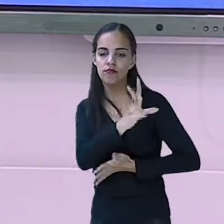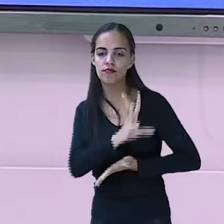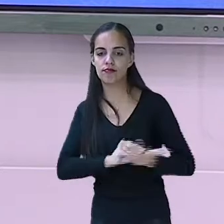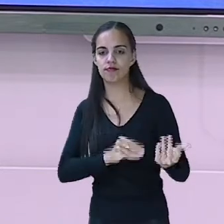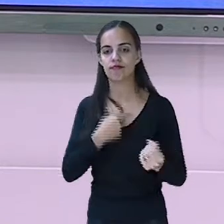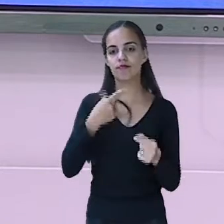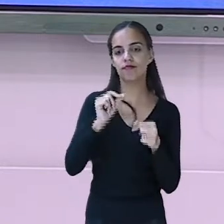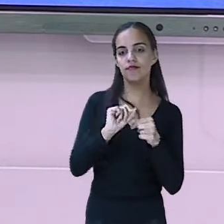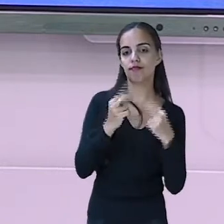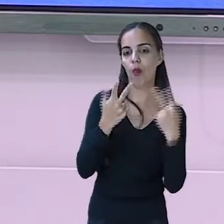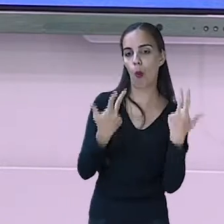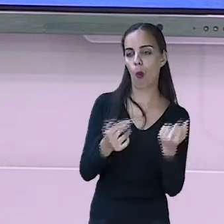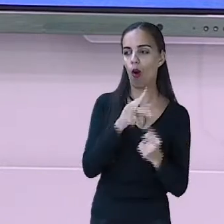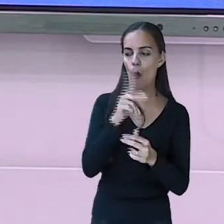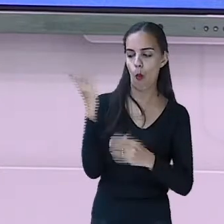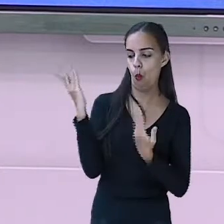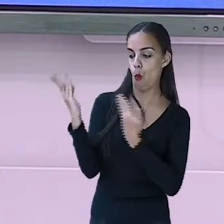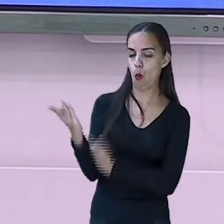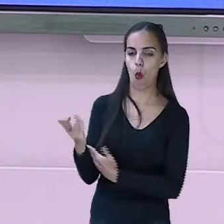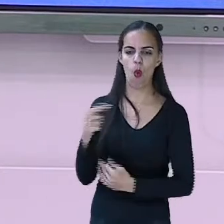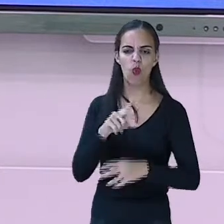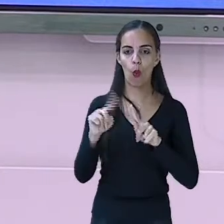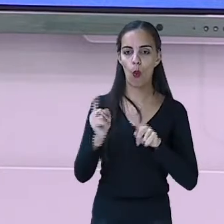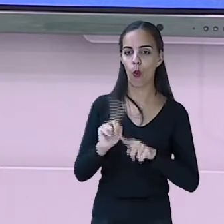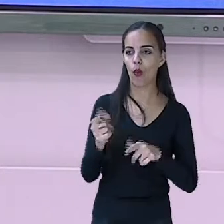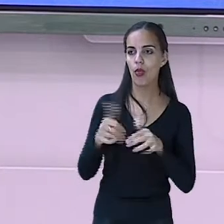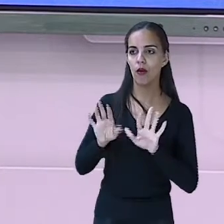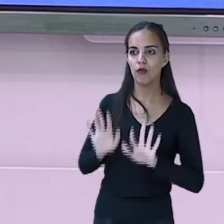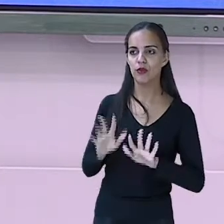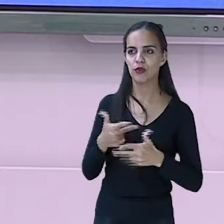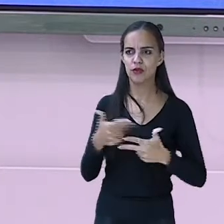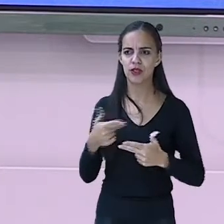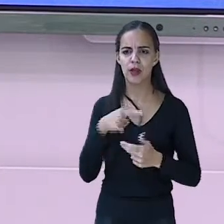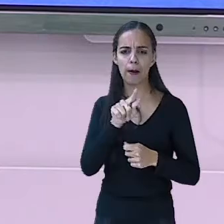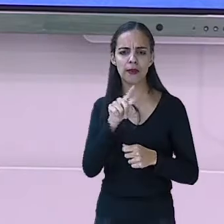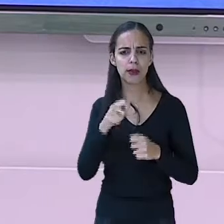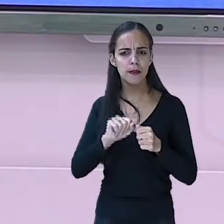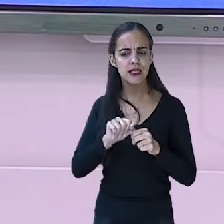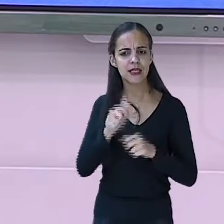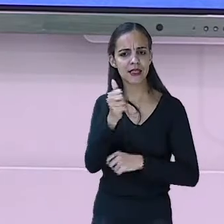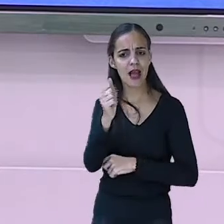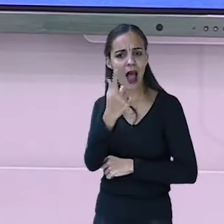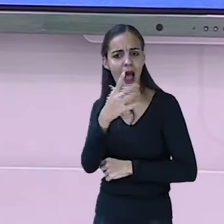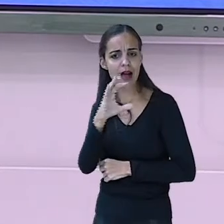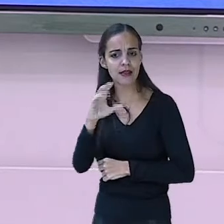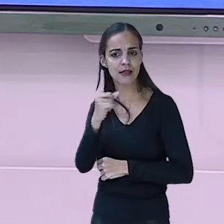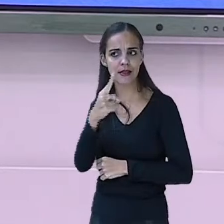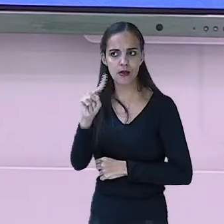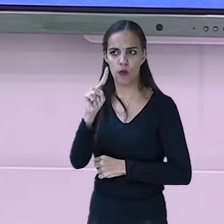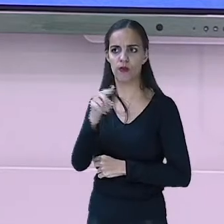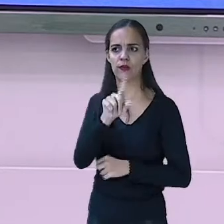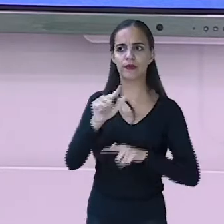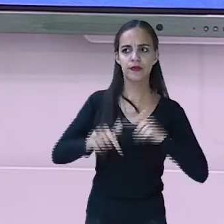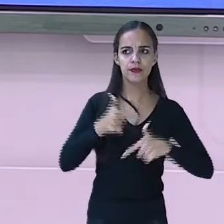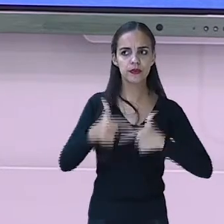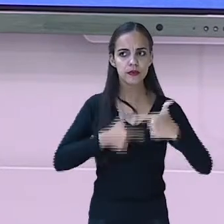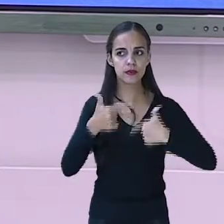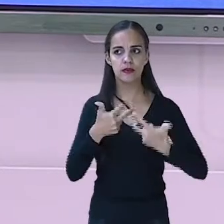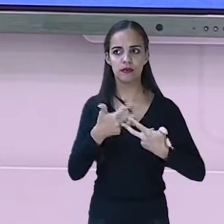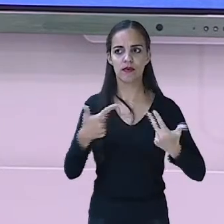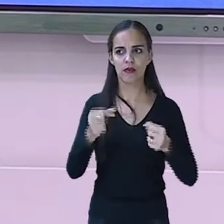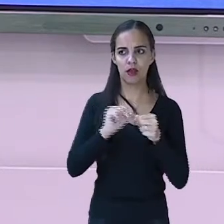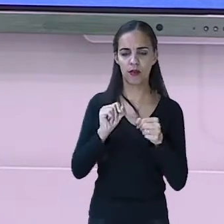de atitude positiva, de ação positiva de cada pessoa